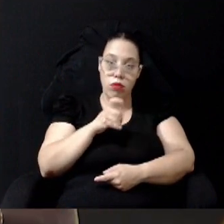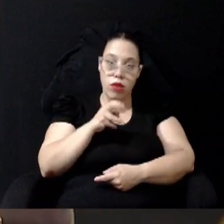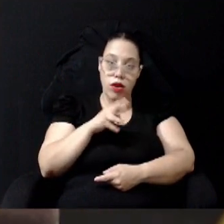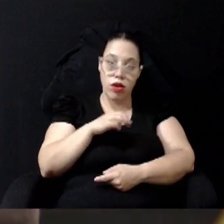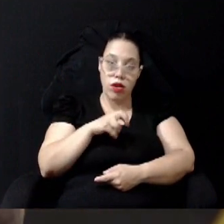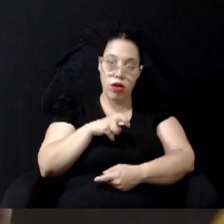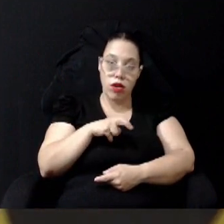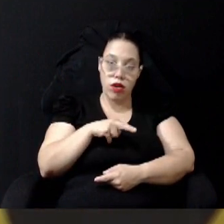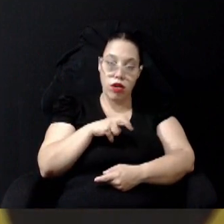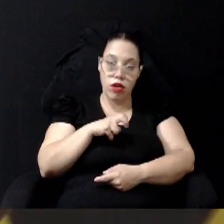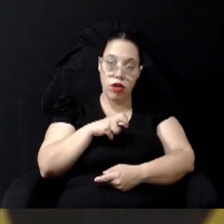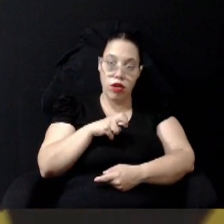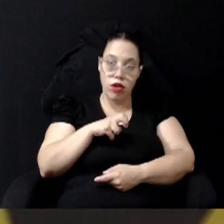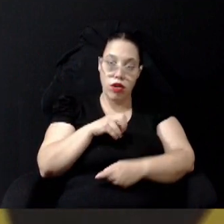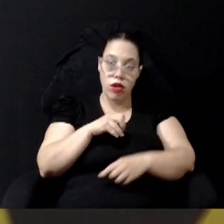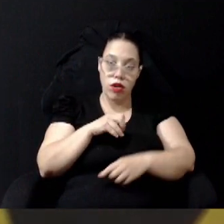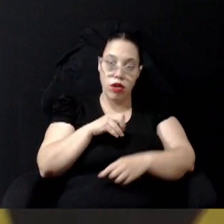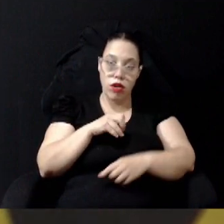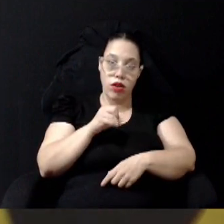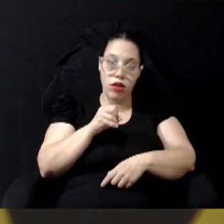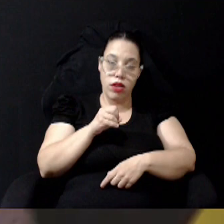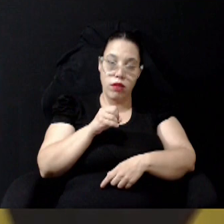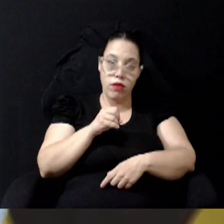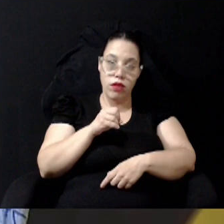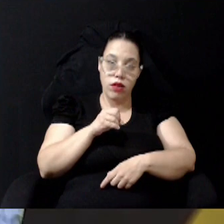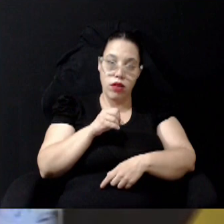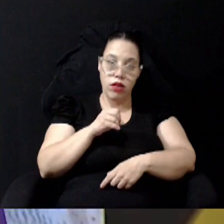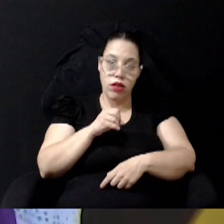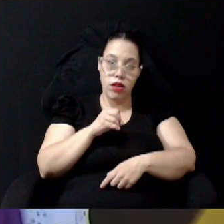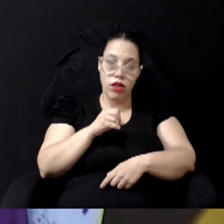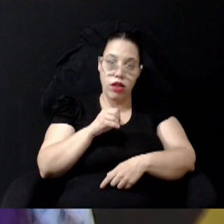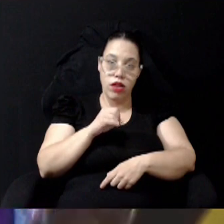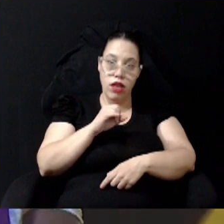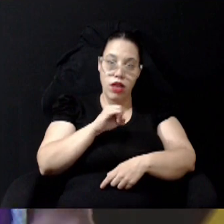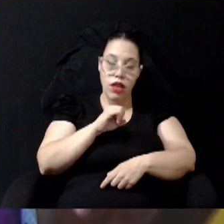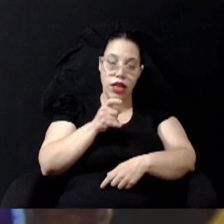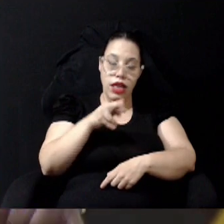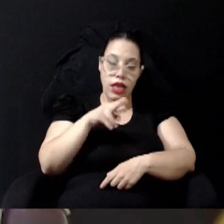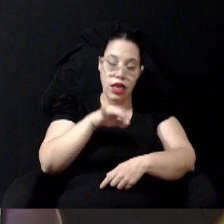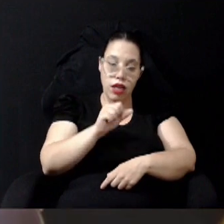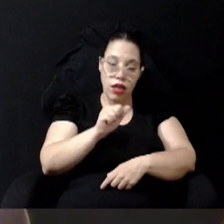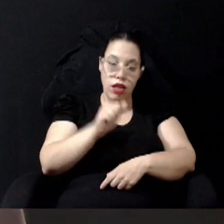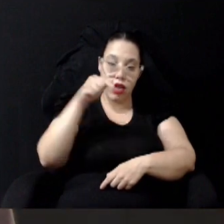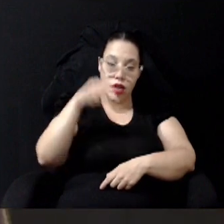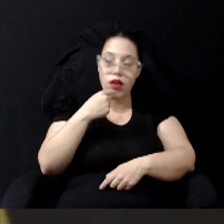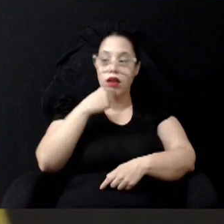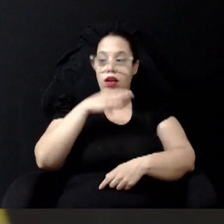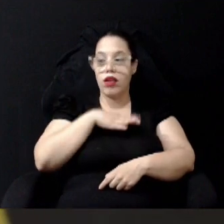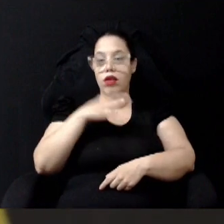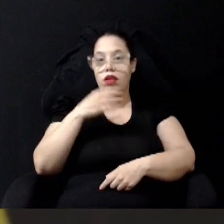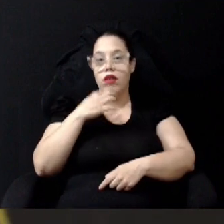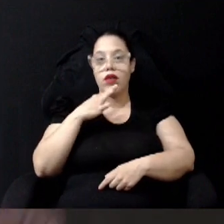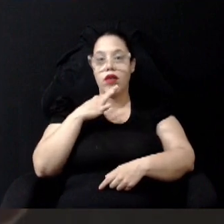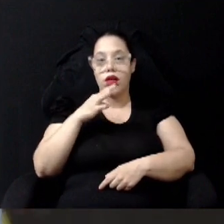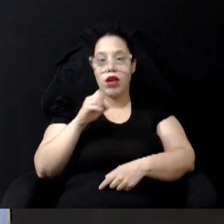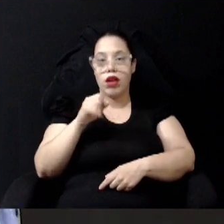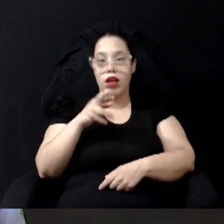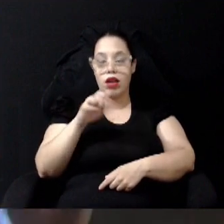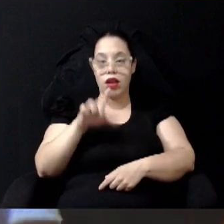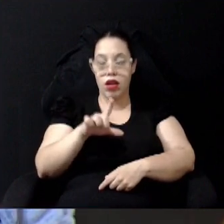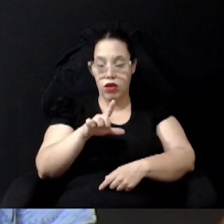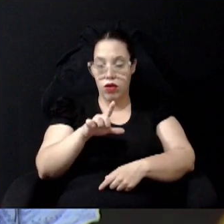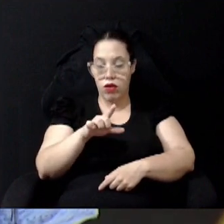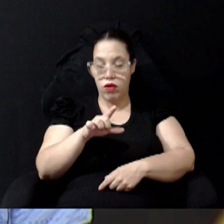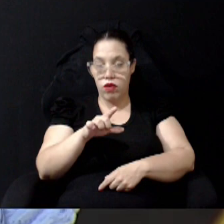o mestre Alceu Estevão, a mestra Sinhá. Aqui em Campinas eu conheci Raquel Trindade, eu